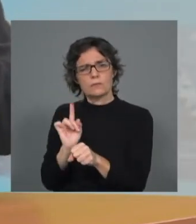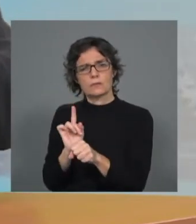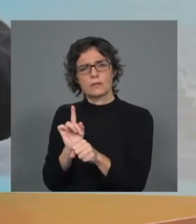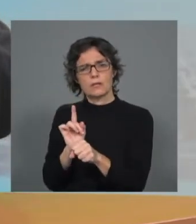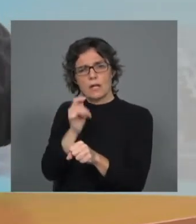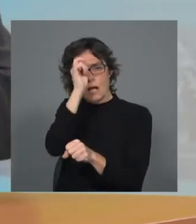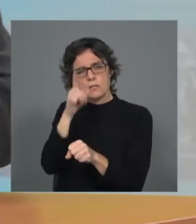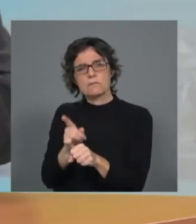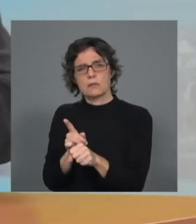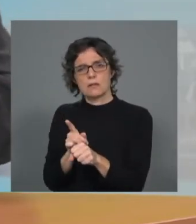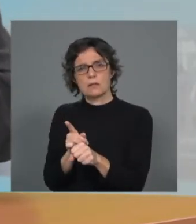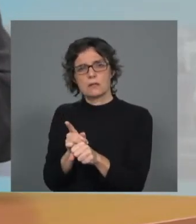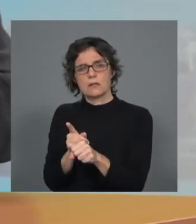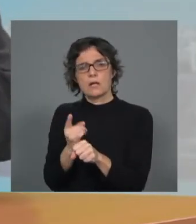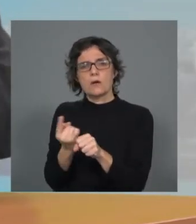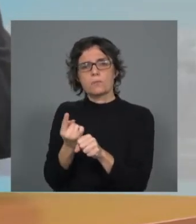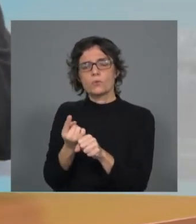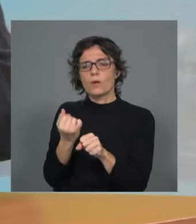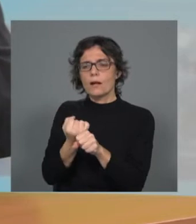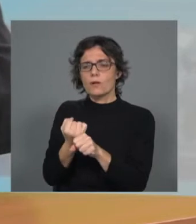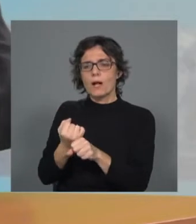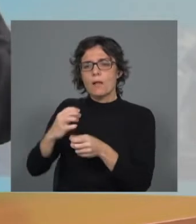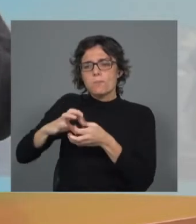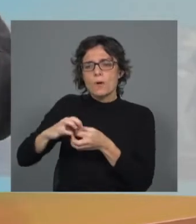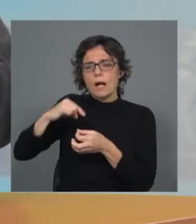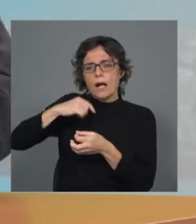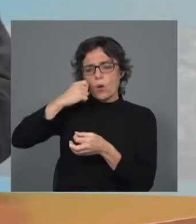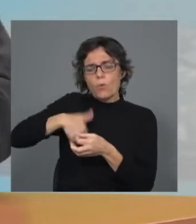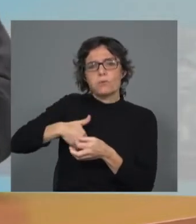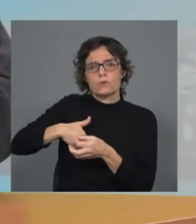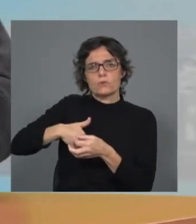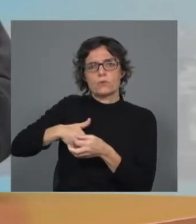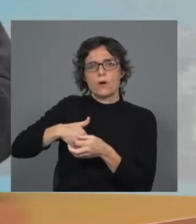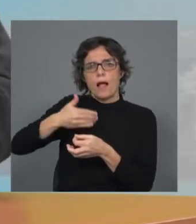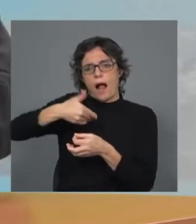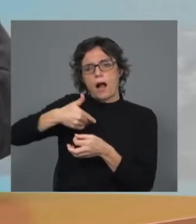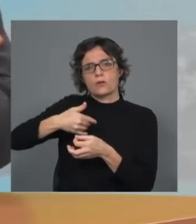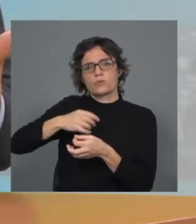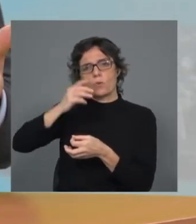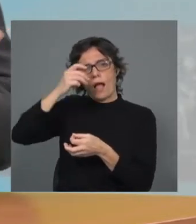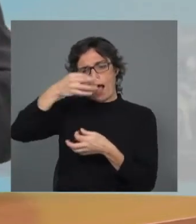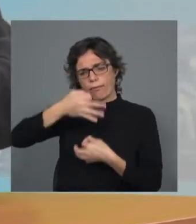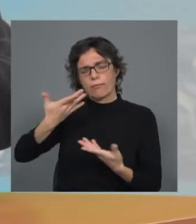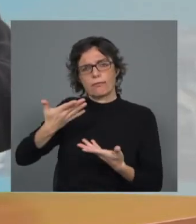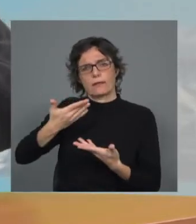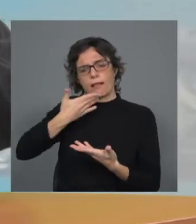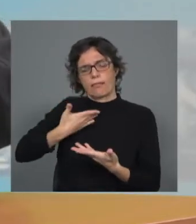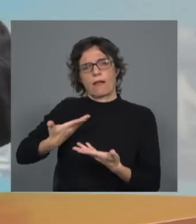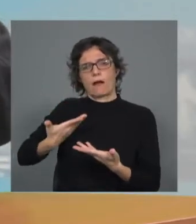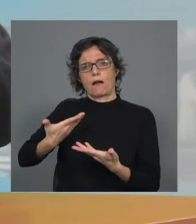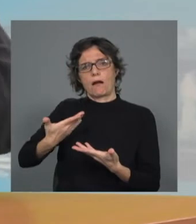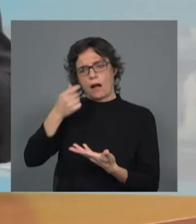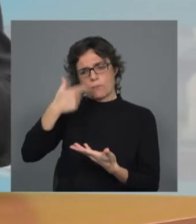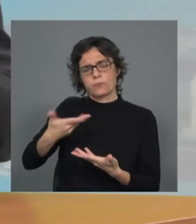é inerente à nossa condição de pessoas, é uma forma de realização da dignidade da pessoa, e por isso deve ser